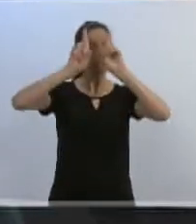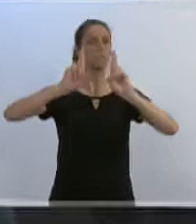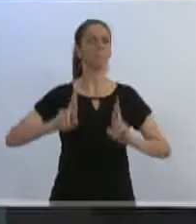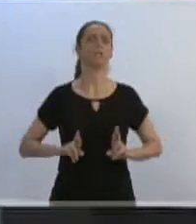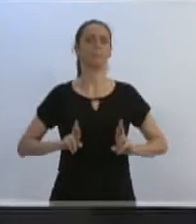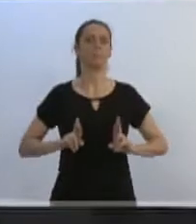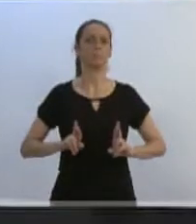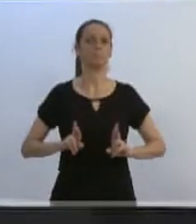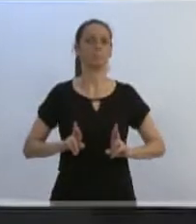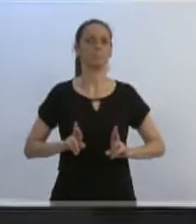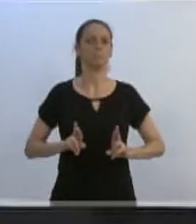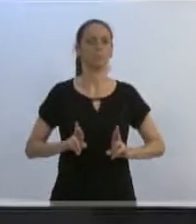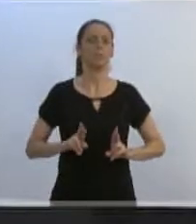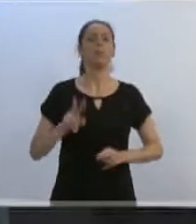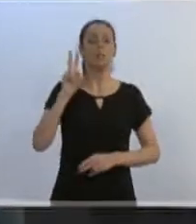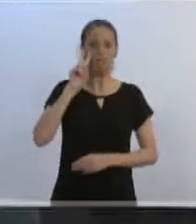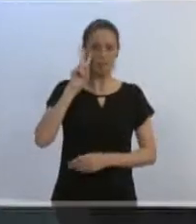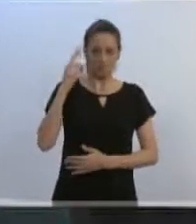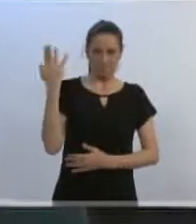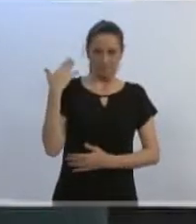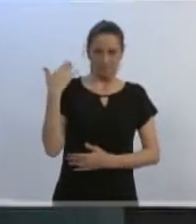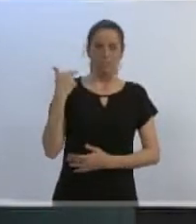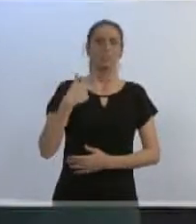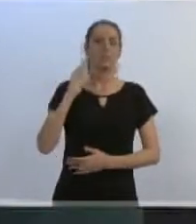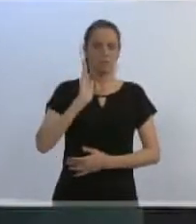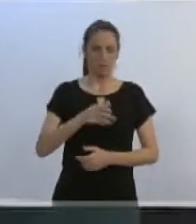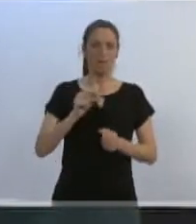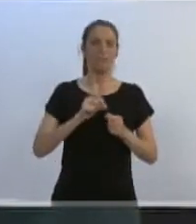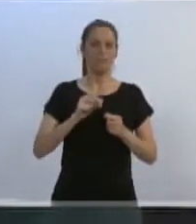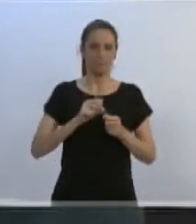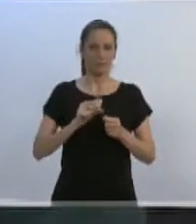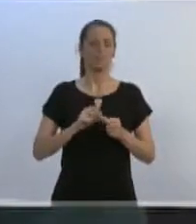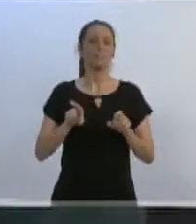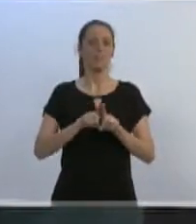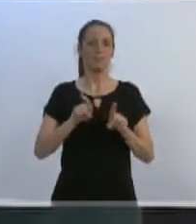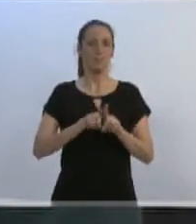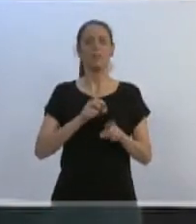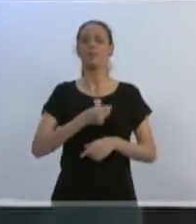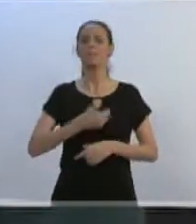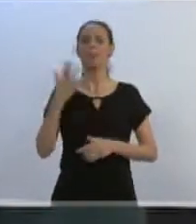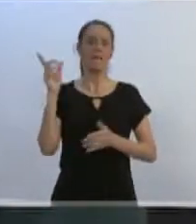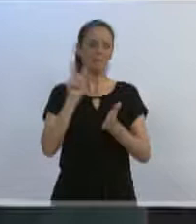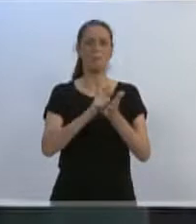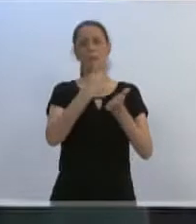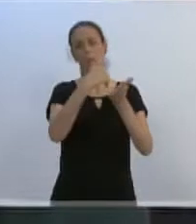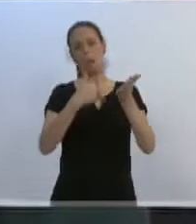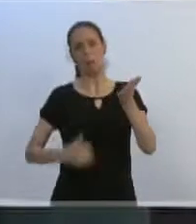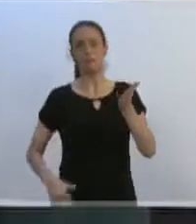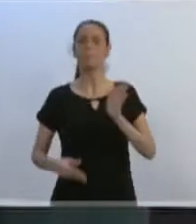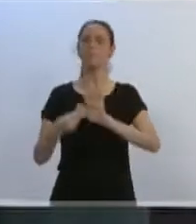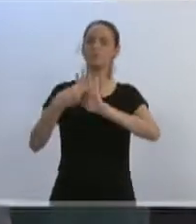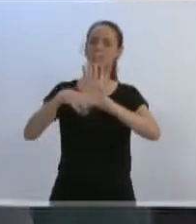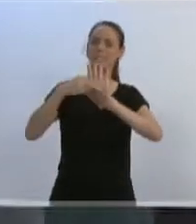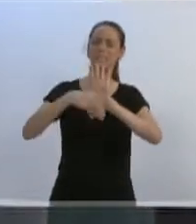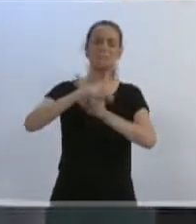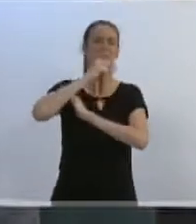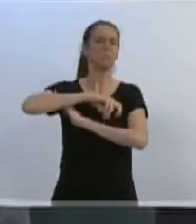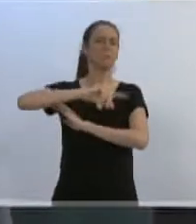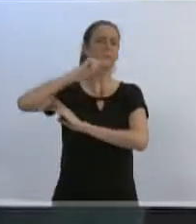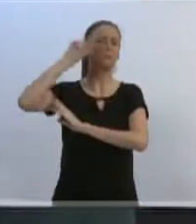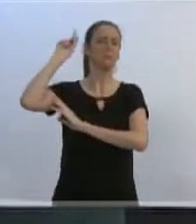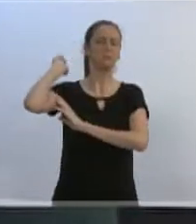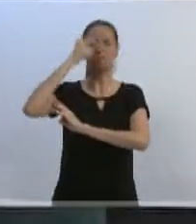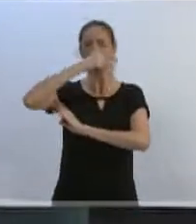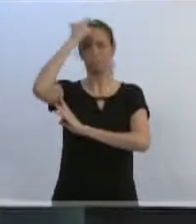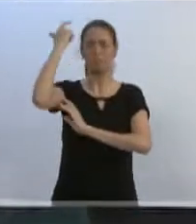aqui tem eu fiz aquele dossiê sujo o nome são minhas e lembra disso foram vários é e indicações feitas muito tempo atrás pelo vereador adriano